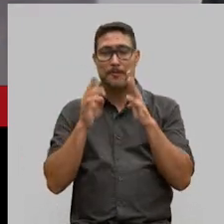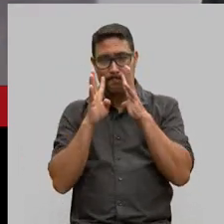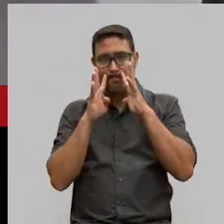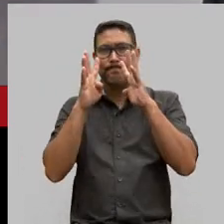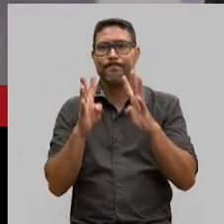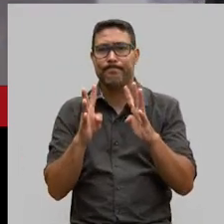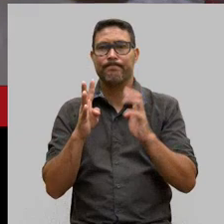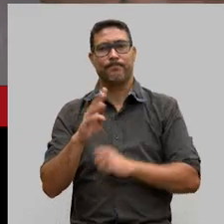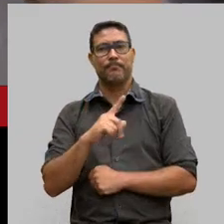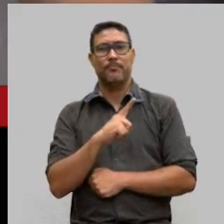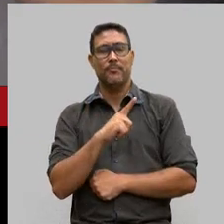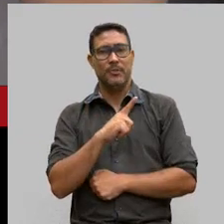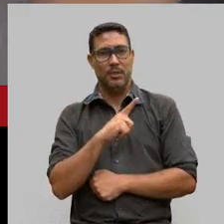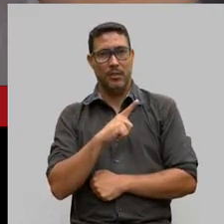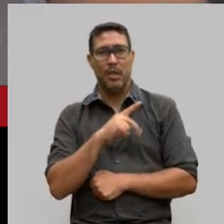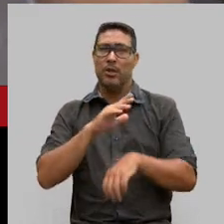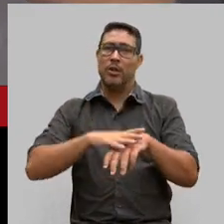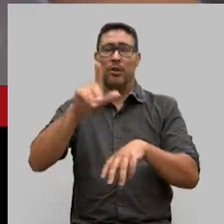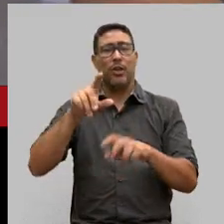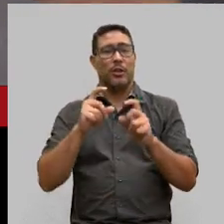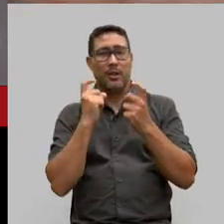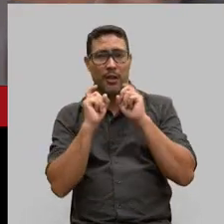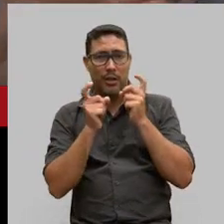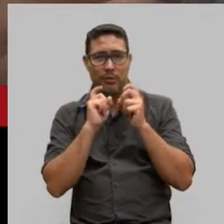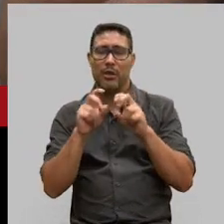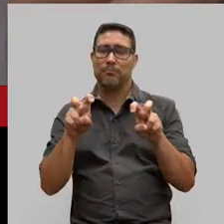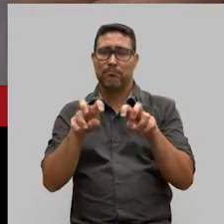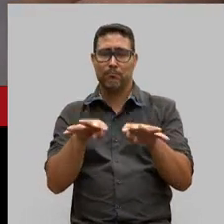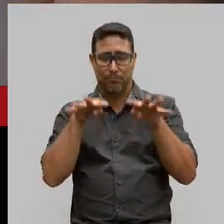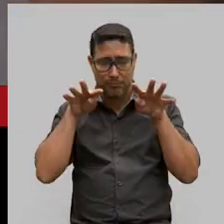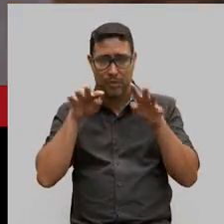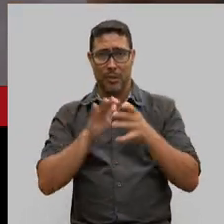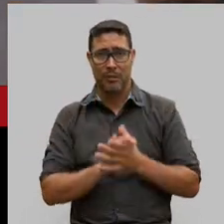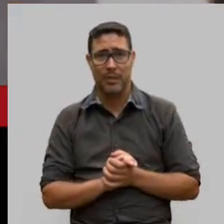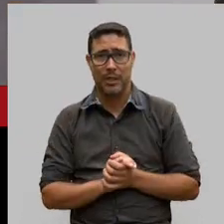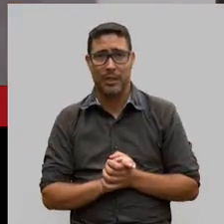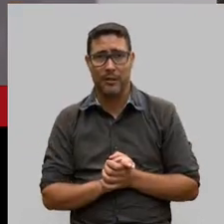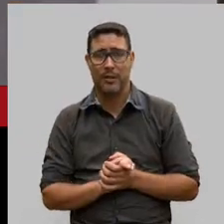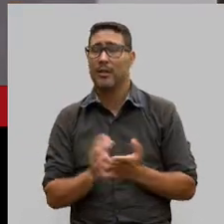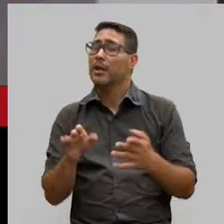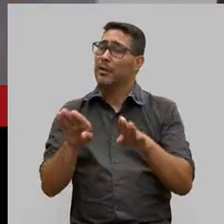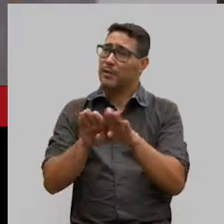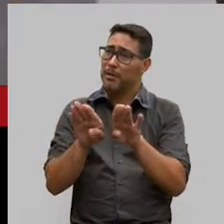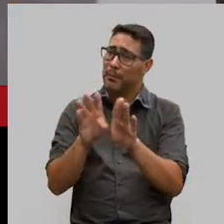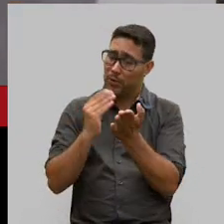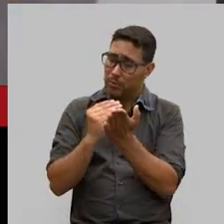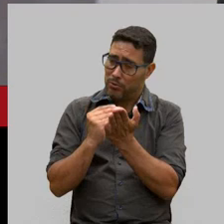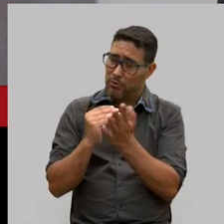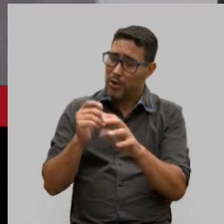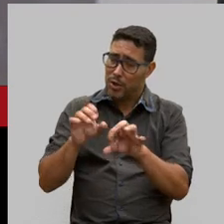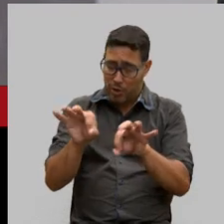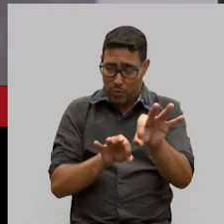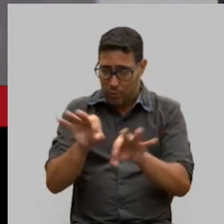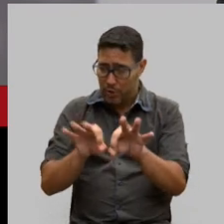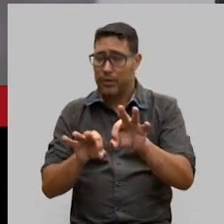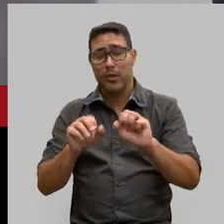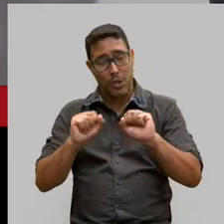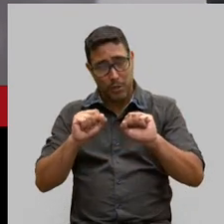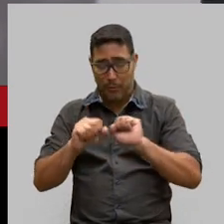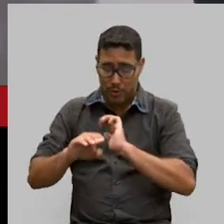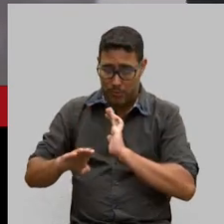só nas audiências públicas mas com atitudes com eh iniciativas que possam garantir esse